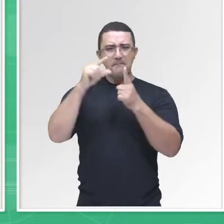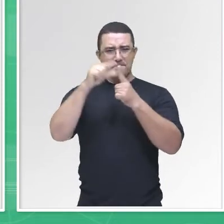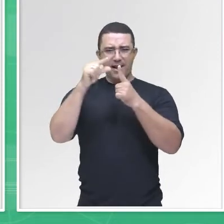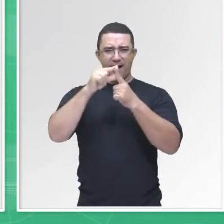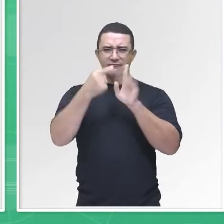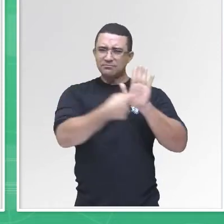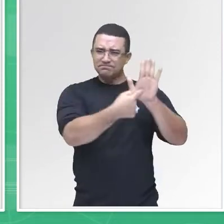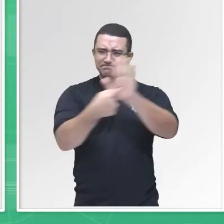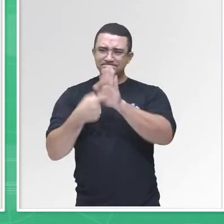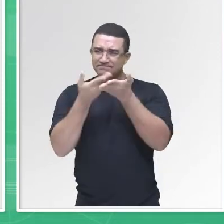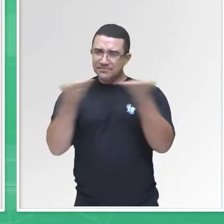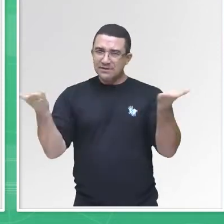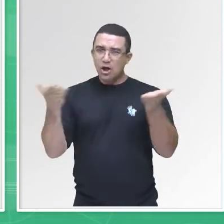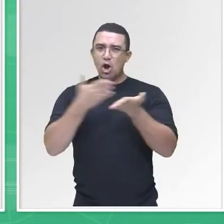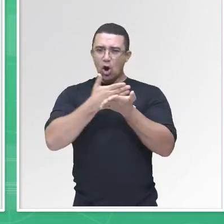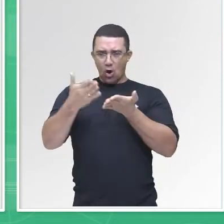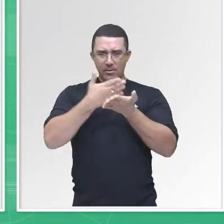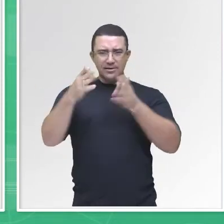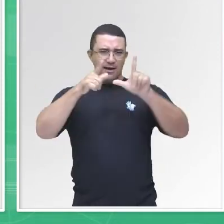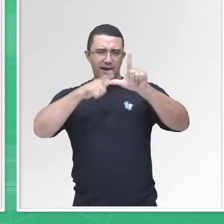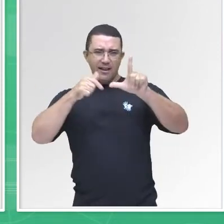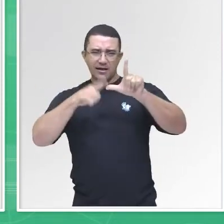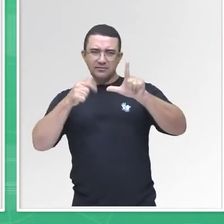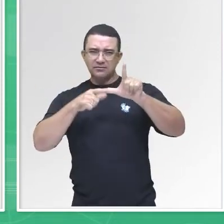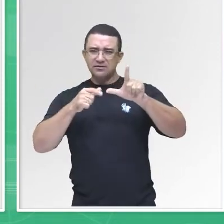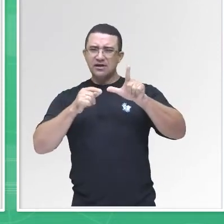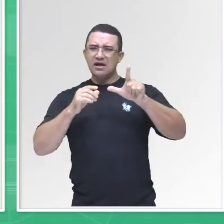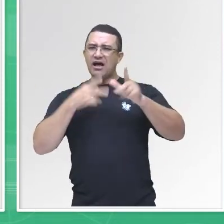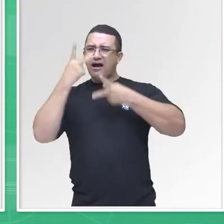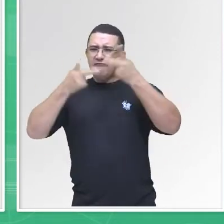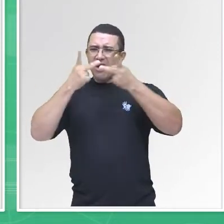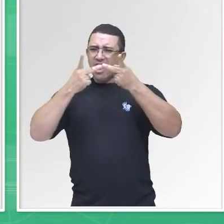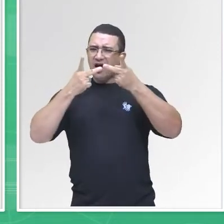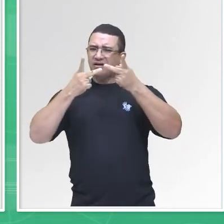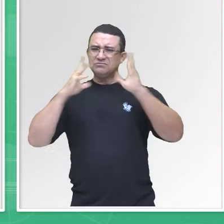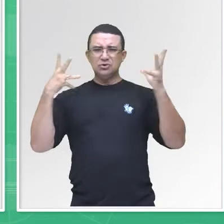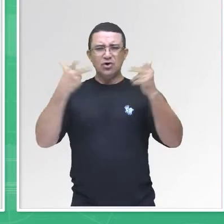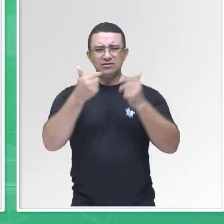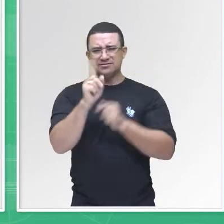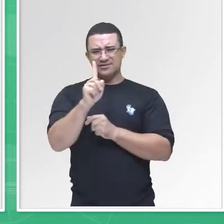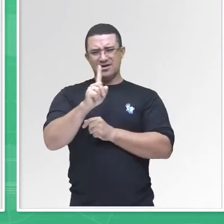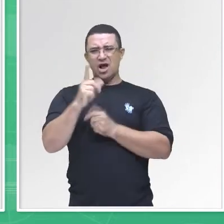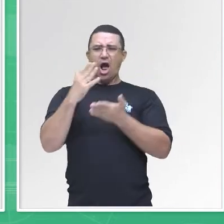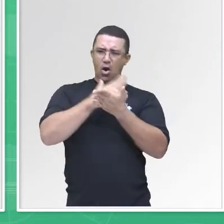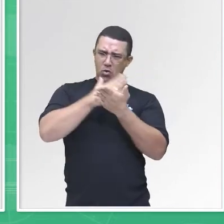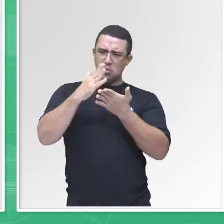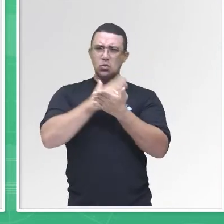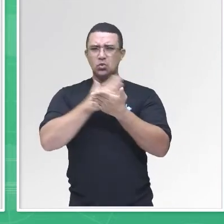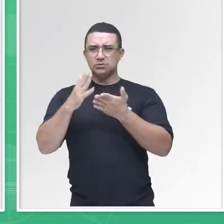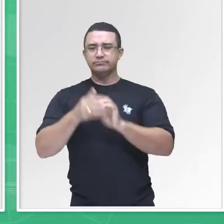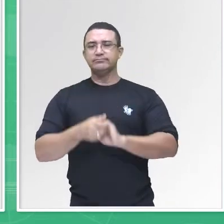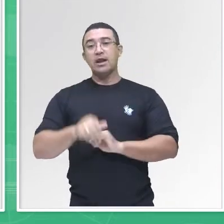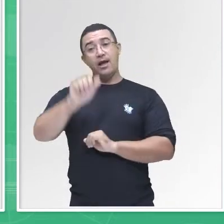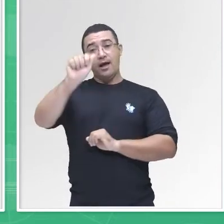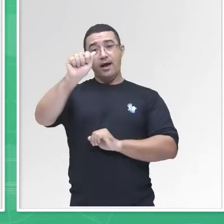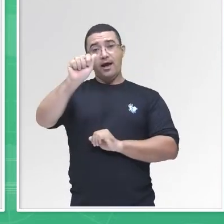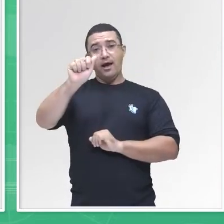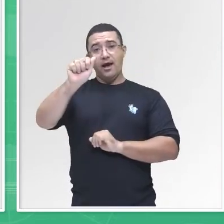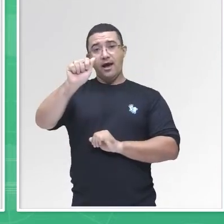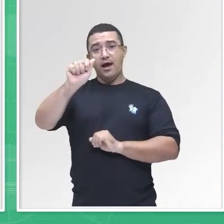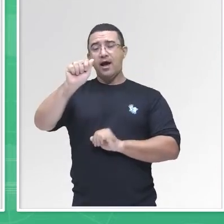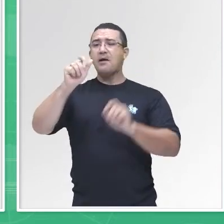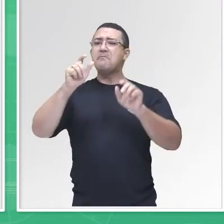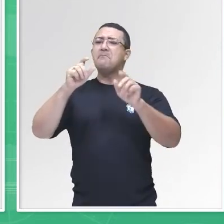né? Começando com as letras. Eu não vou falar todas, tá bom? Mas vamos ver aqui. É, com A, se escreve la